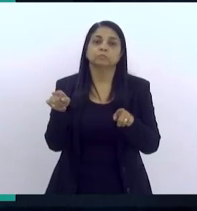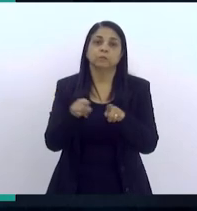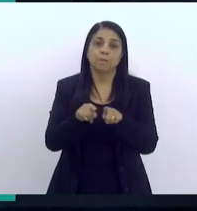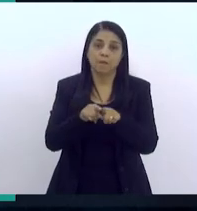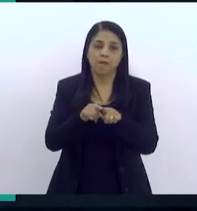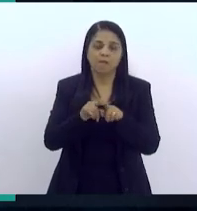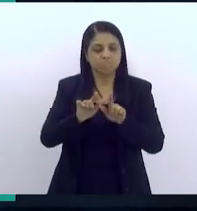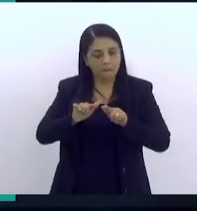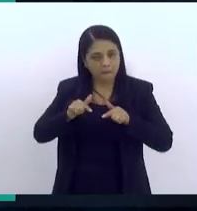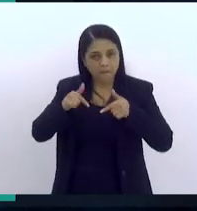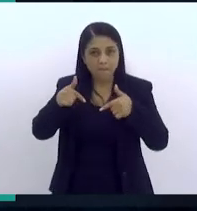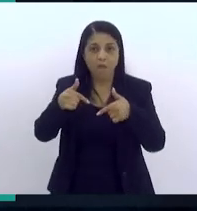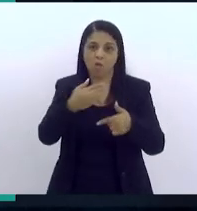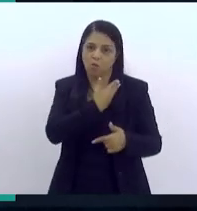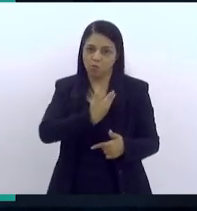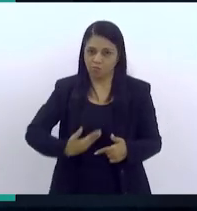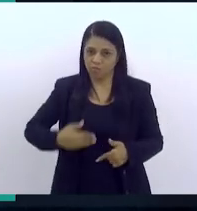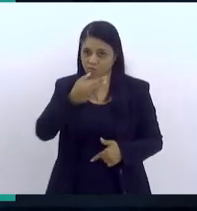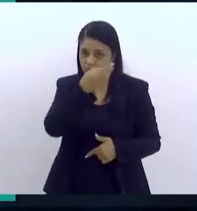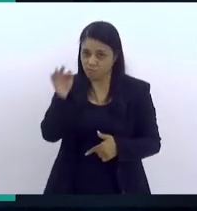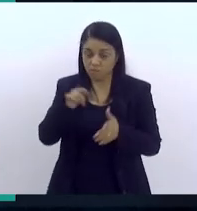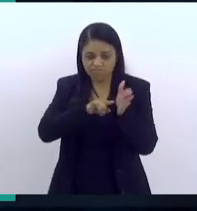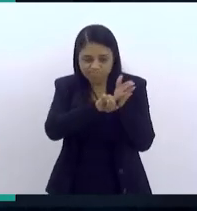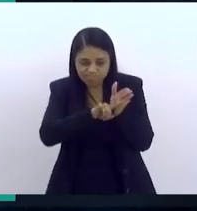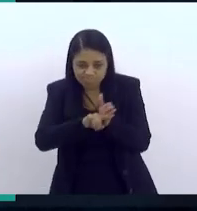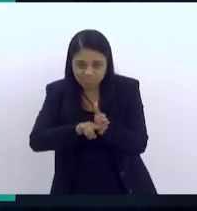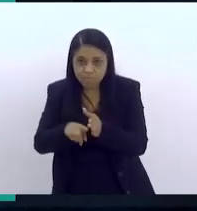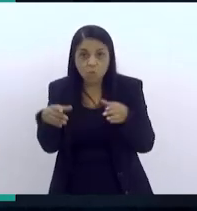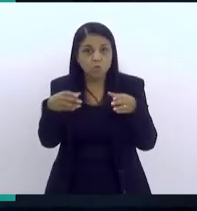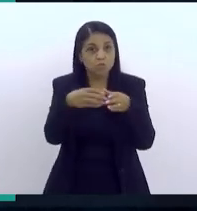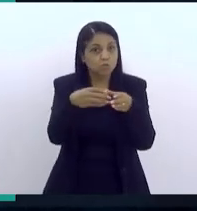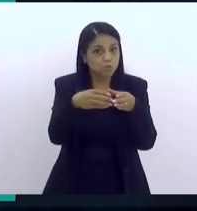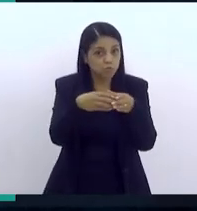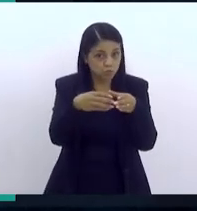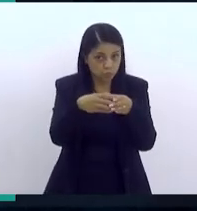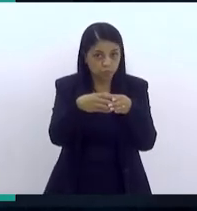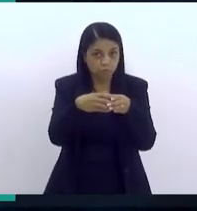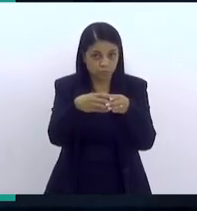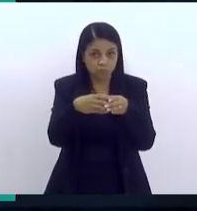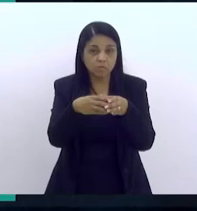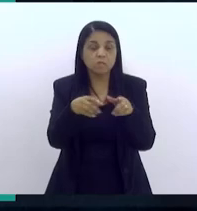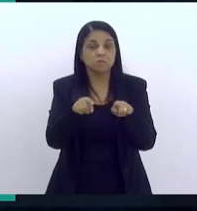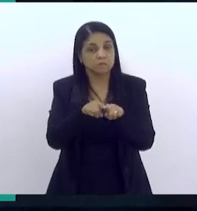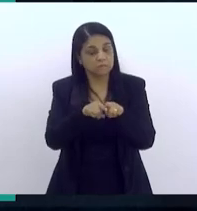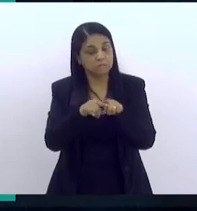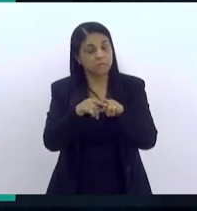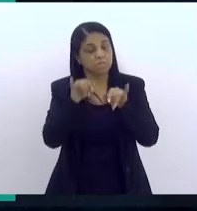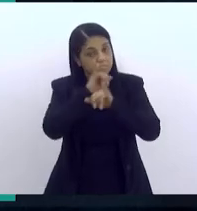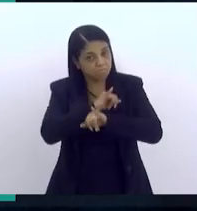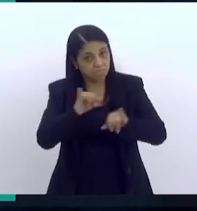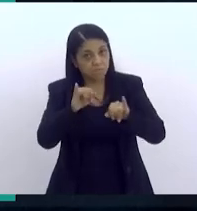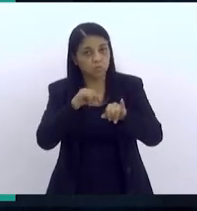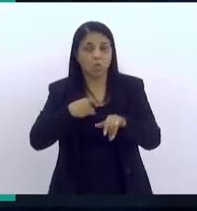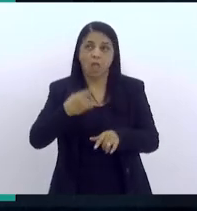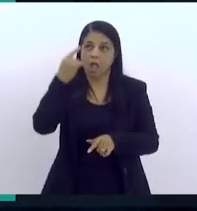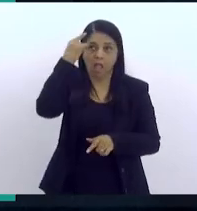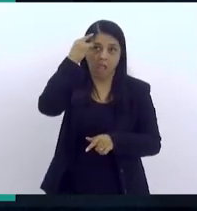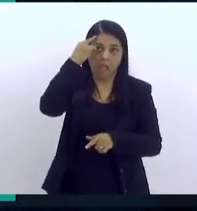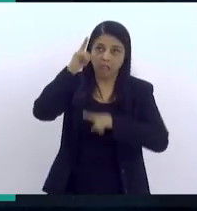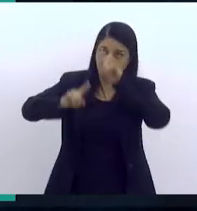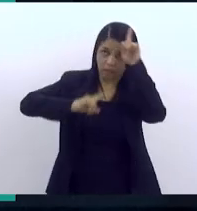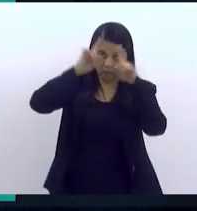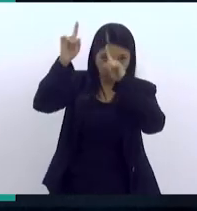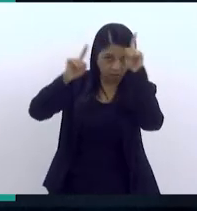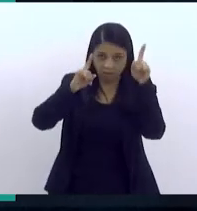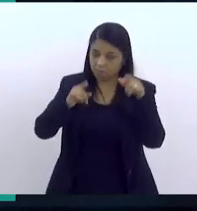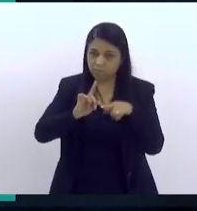empenho investigações acerca desses grupos E aí eu queria ressaltar que isso também não é coisa da nossa cabeça não é